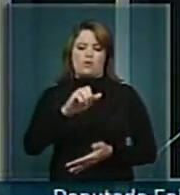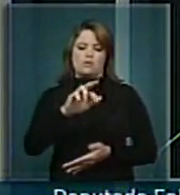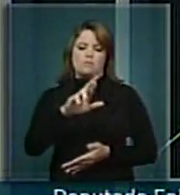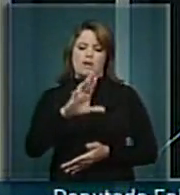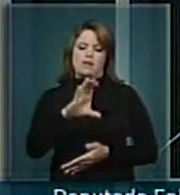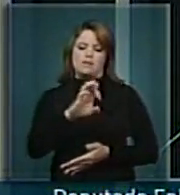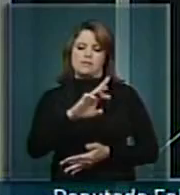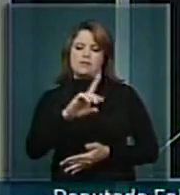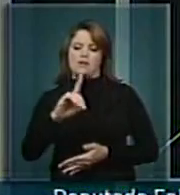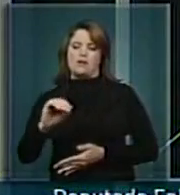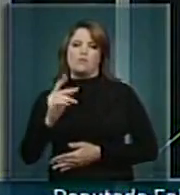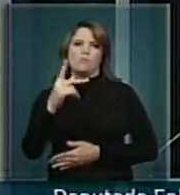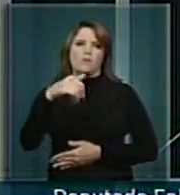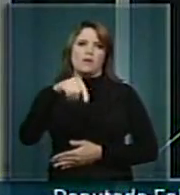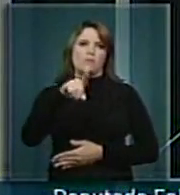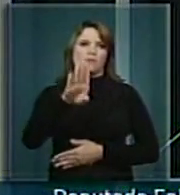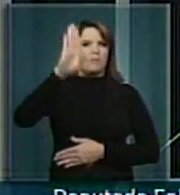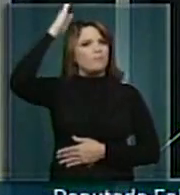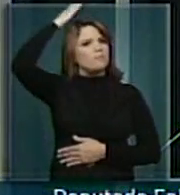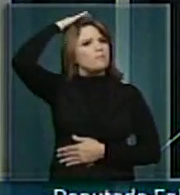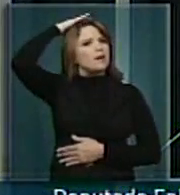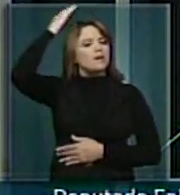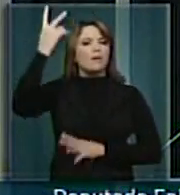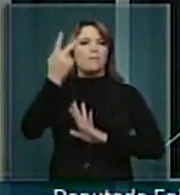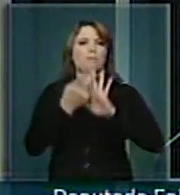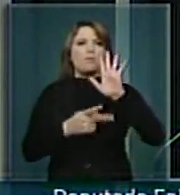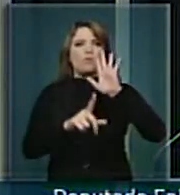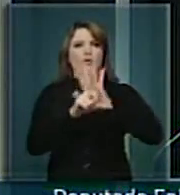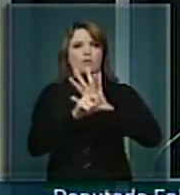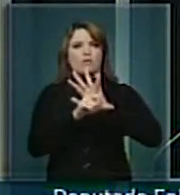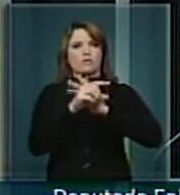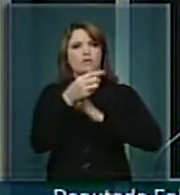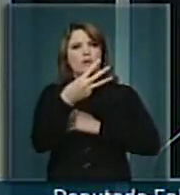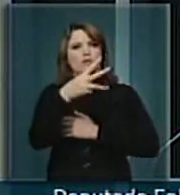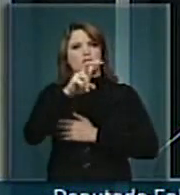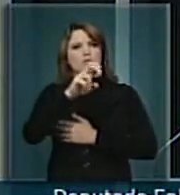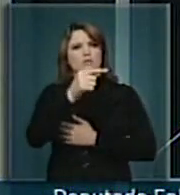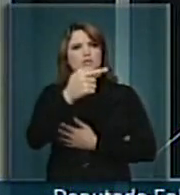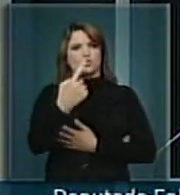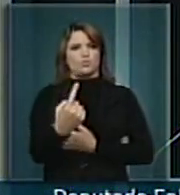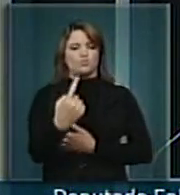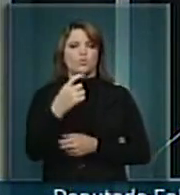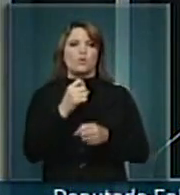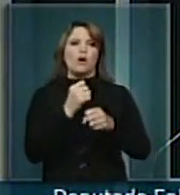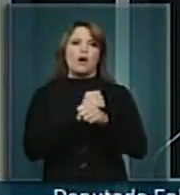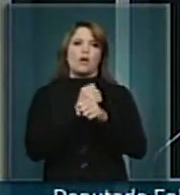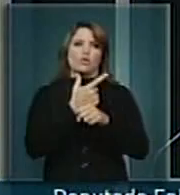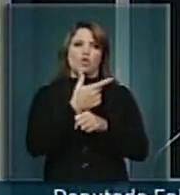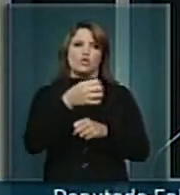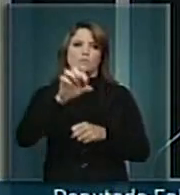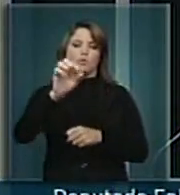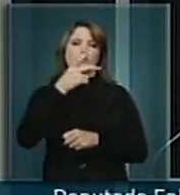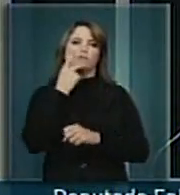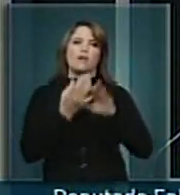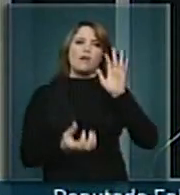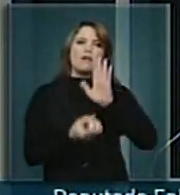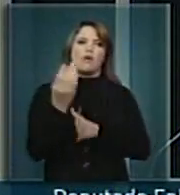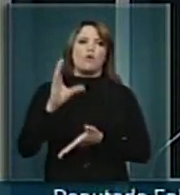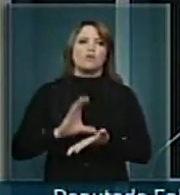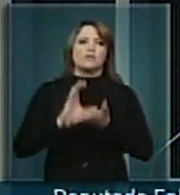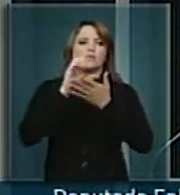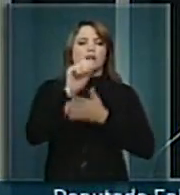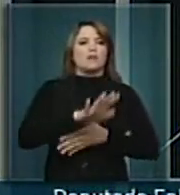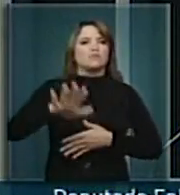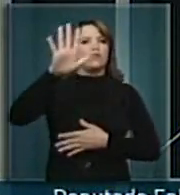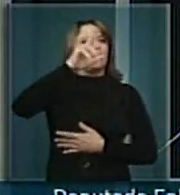do Paraná. O PL 3571 de 2008, que cria o Conselho Nacional